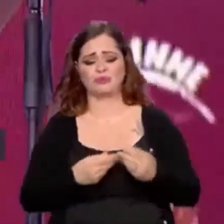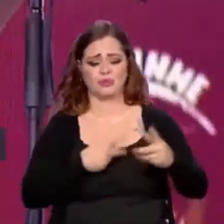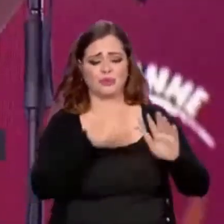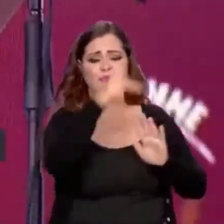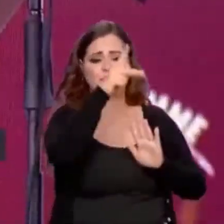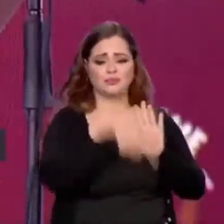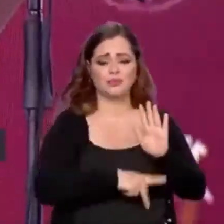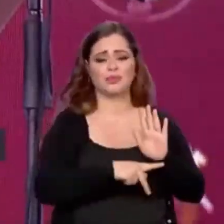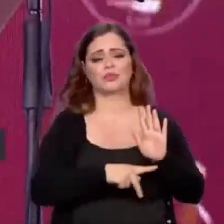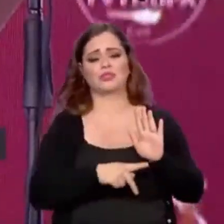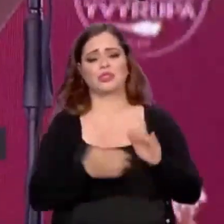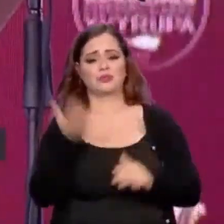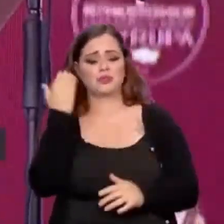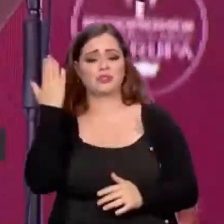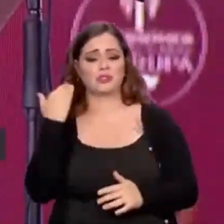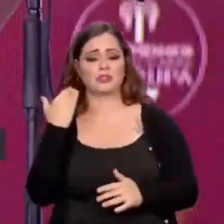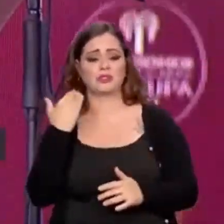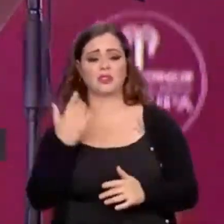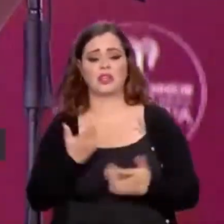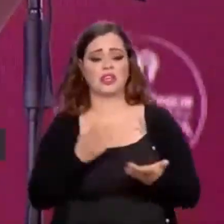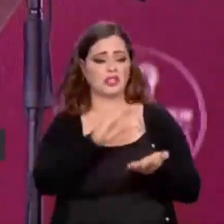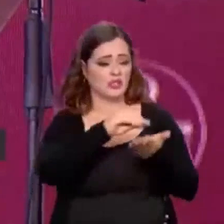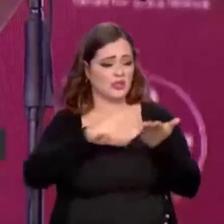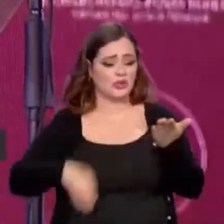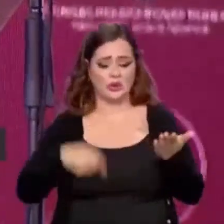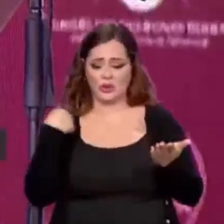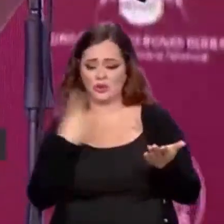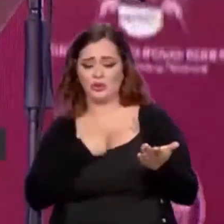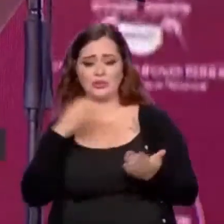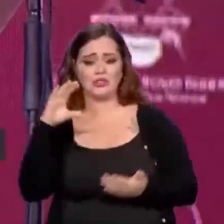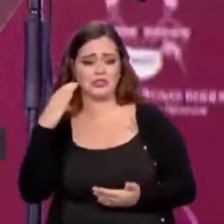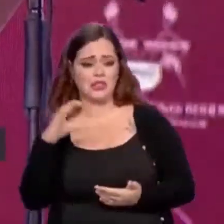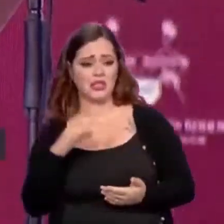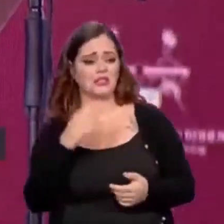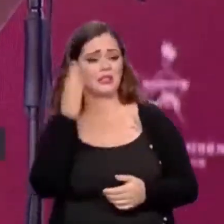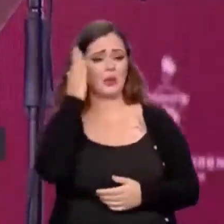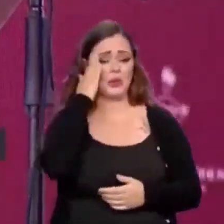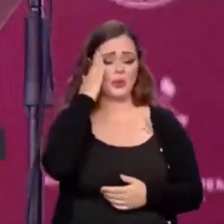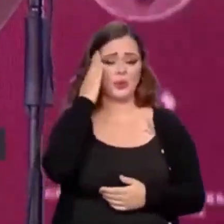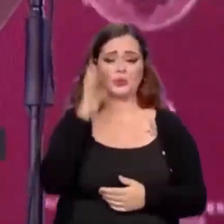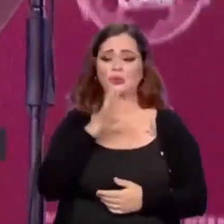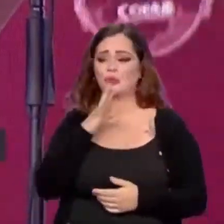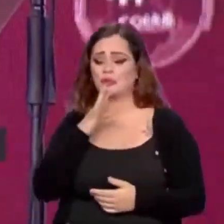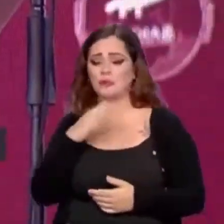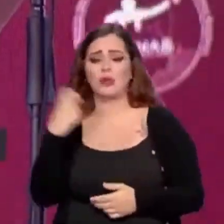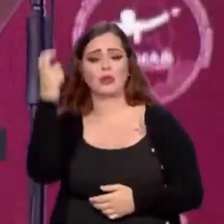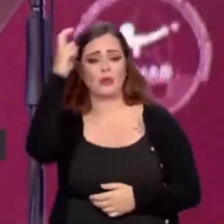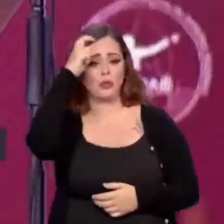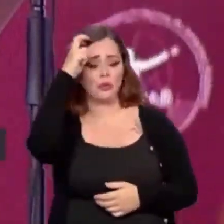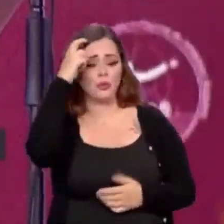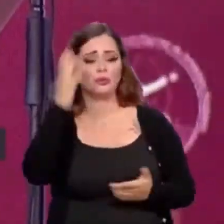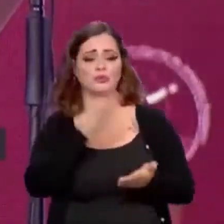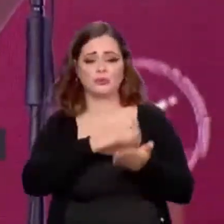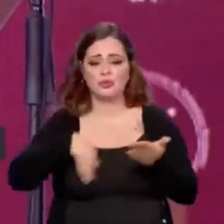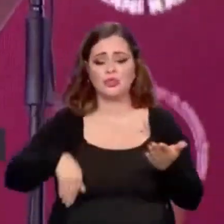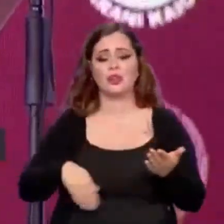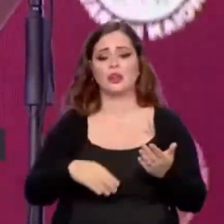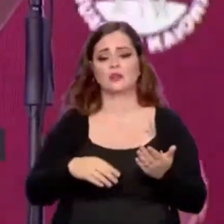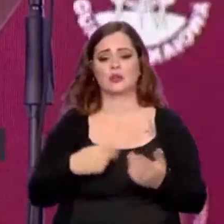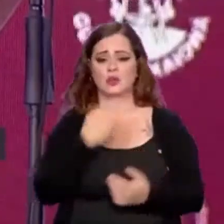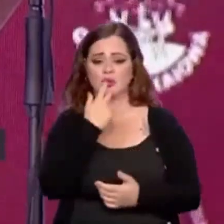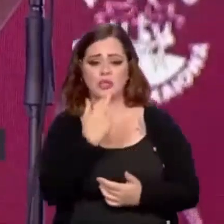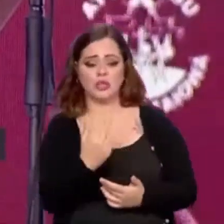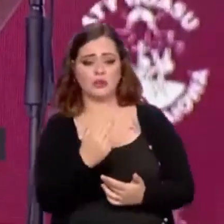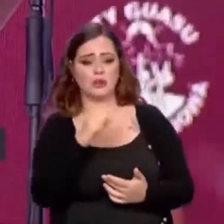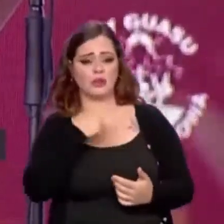que desconsiderou as nossas ciências, nossos saberes e nossas culturas, as nossas línguas,